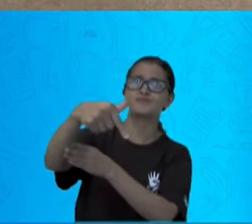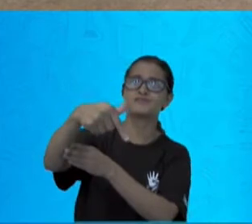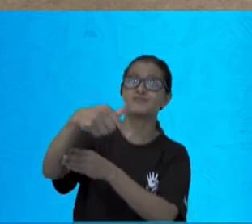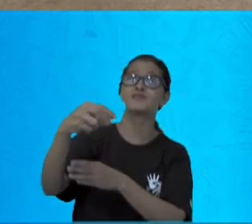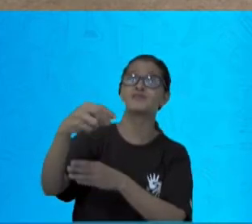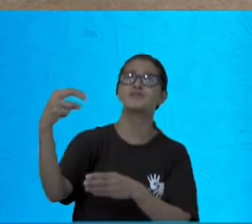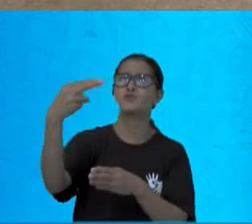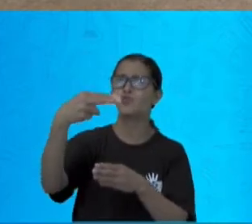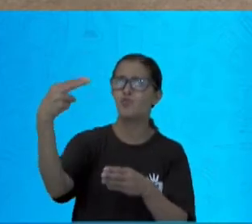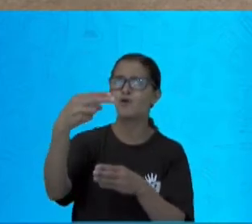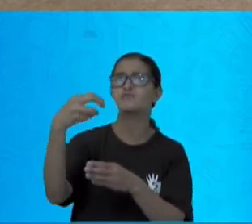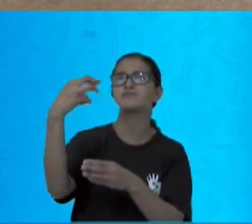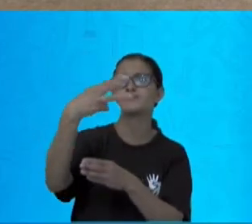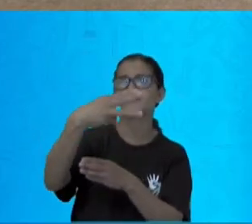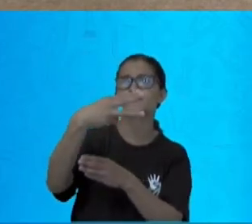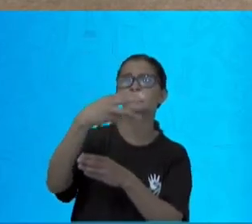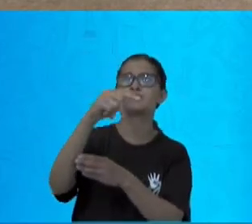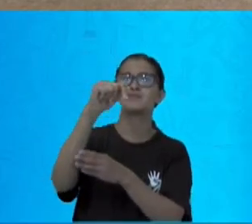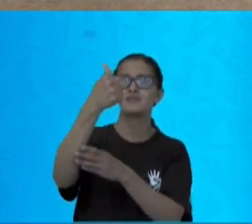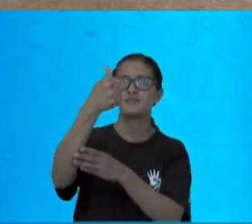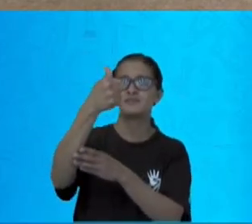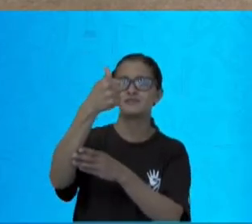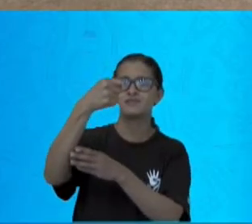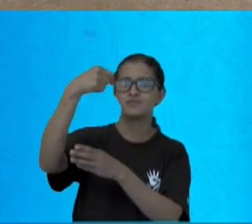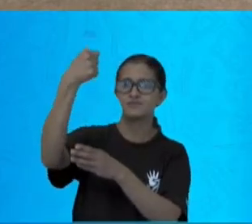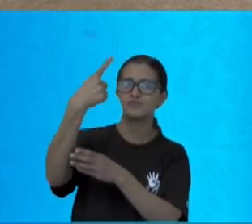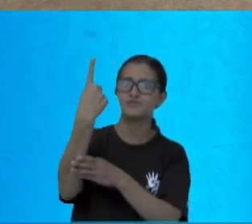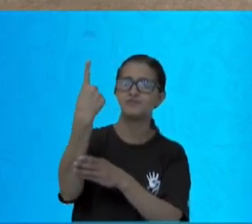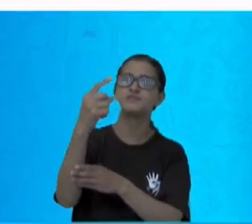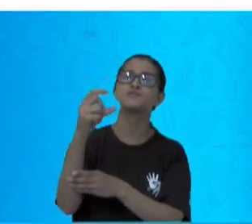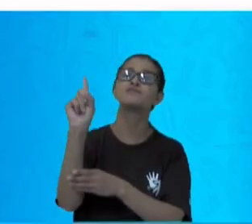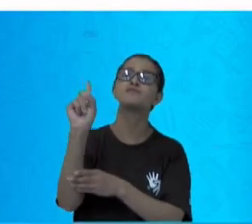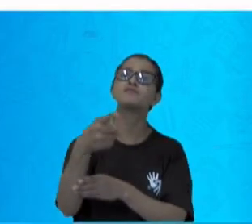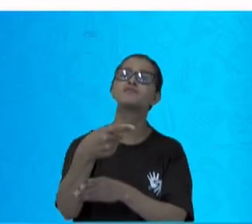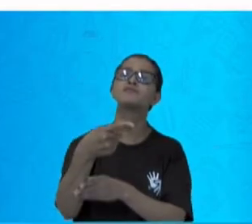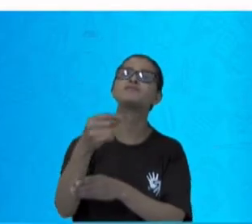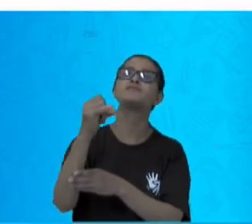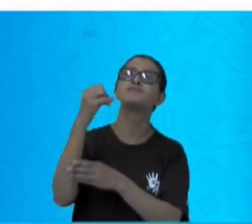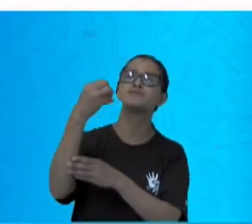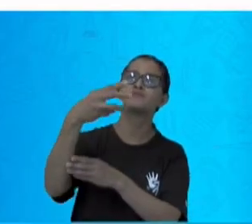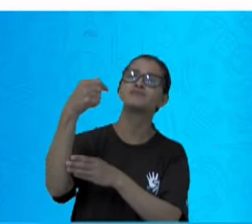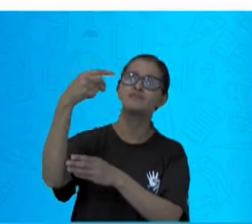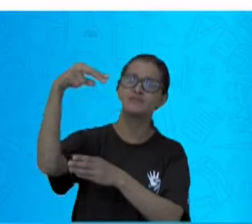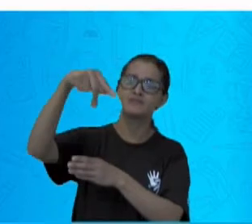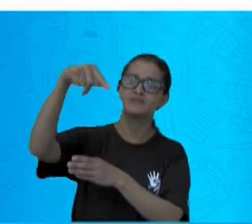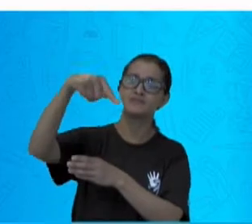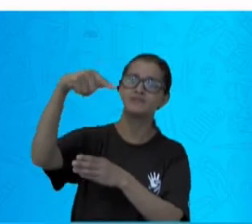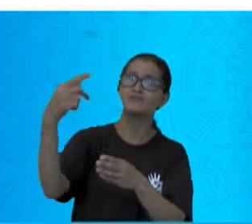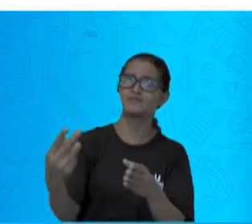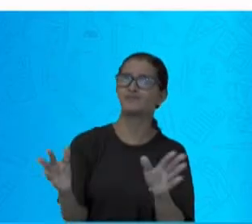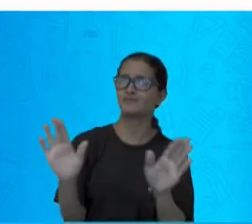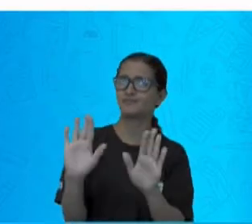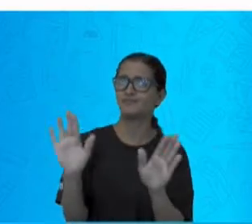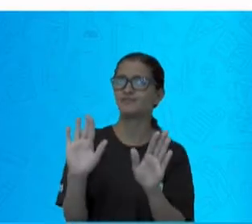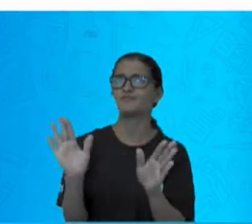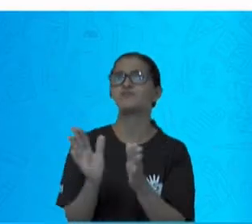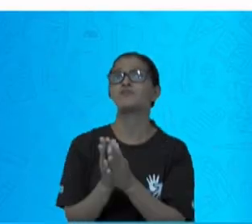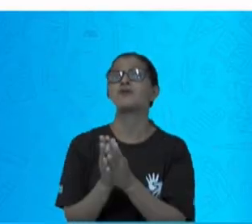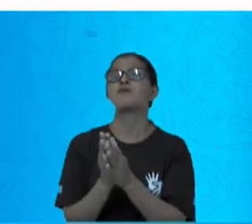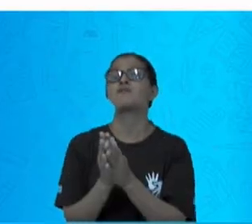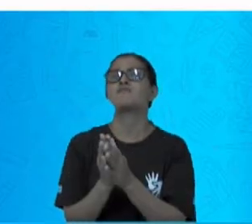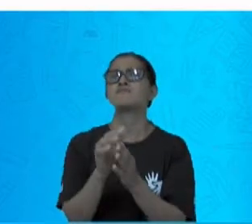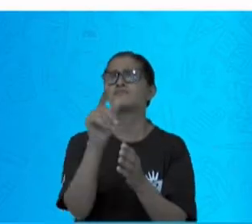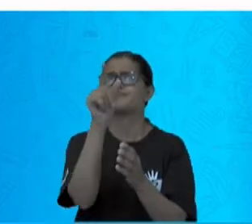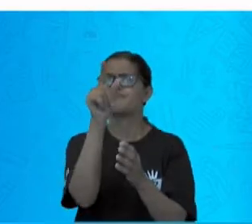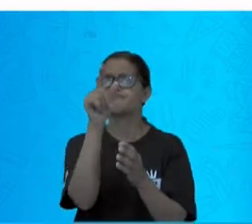37,037. Beleza? Então vamos lá. Quando o expoente é igual a 1, então vamos memorizar isso